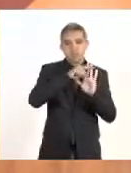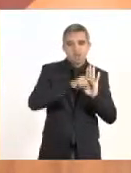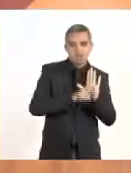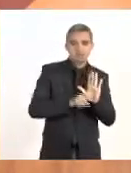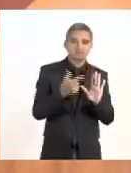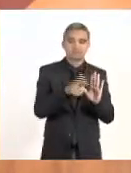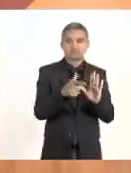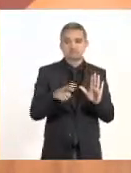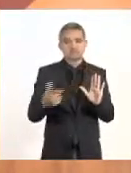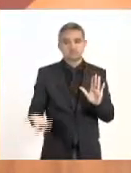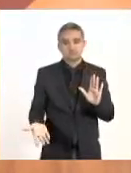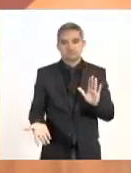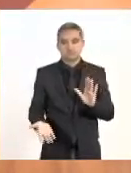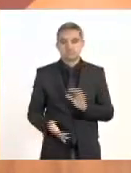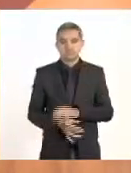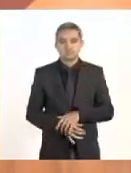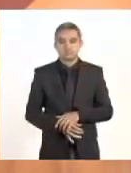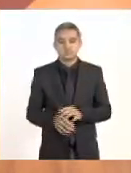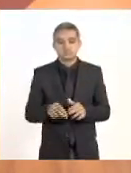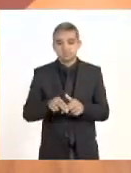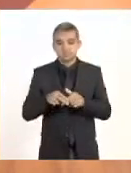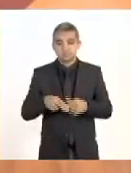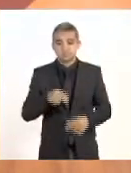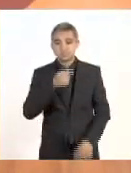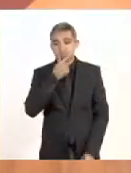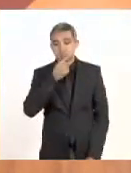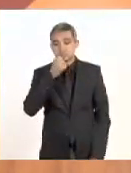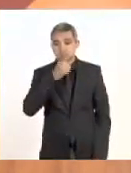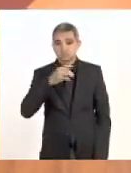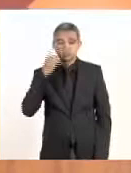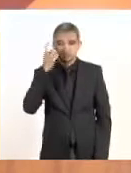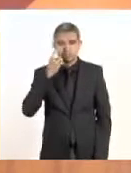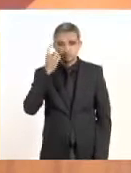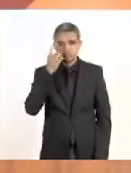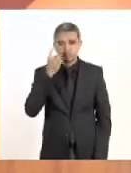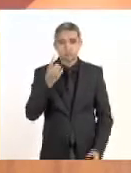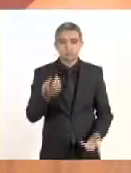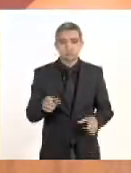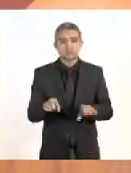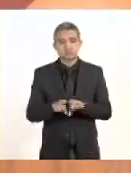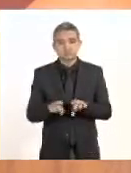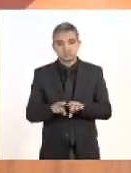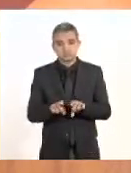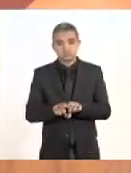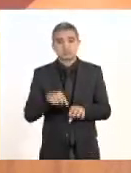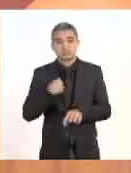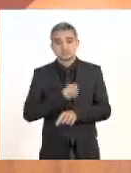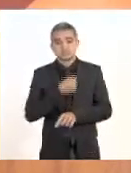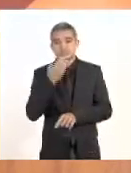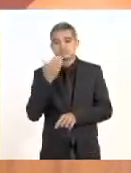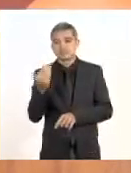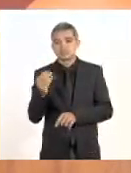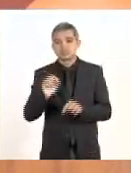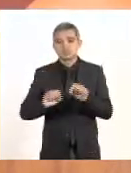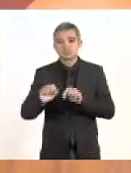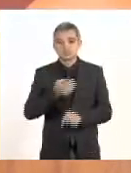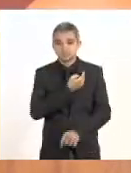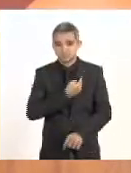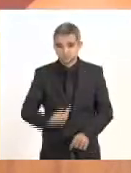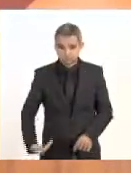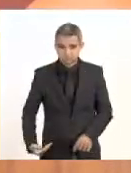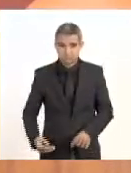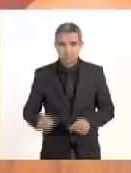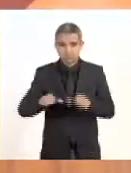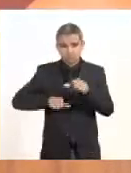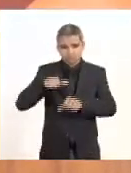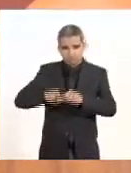proposta, senhores deputados, senhoras deputadas, nós fizemos também uma solicitação que o governo possa avaliar, quando chamar